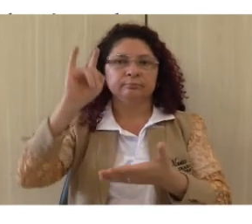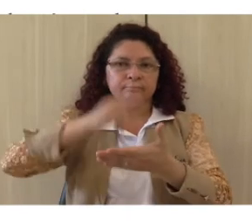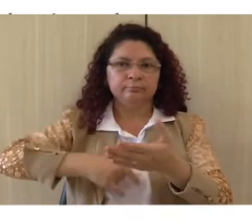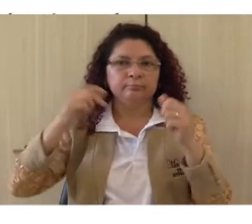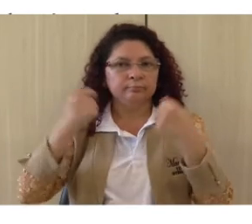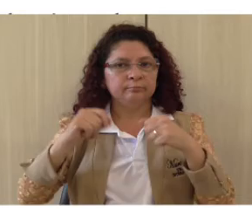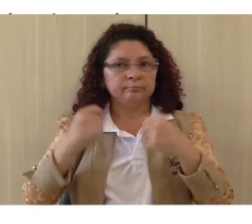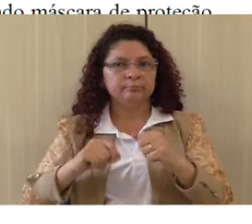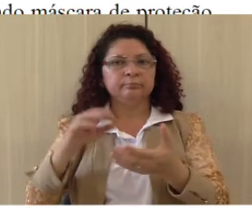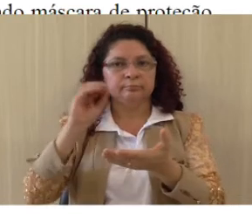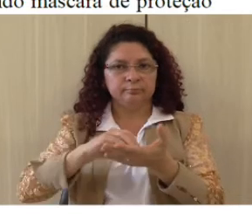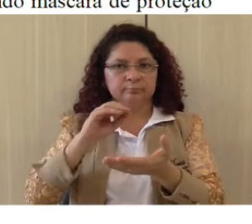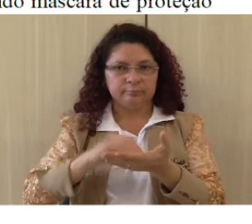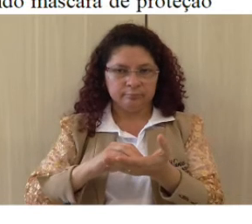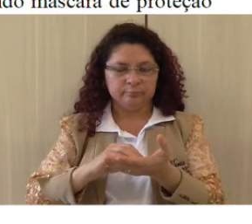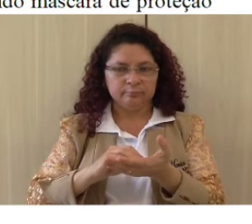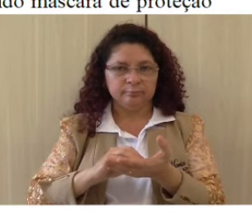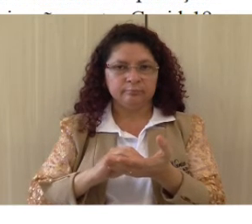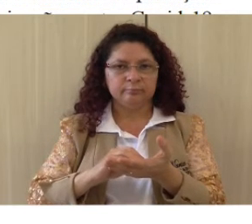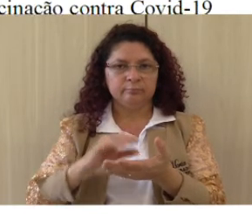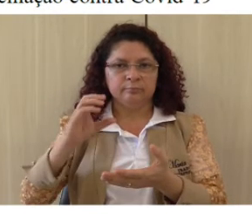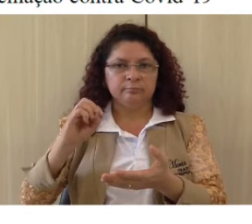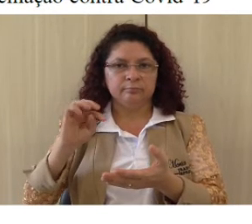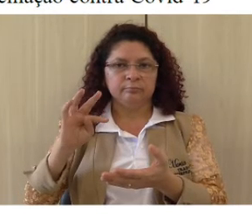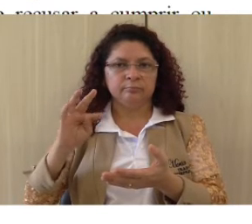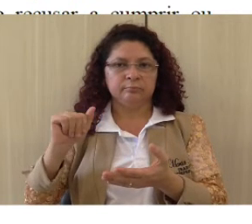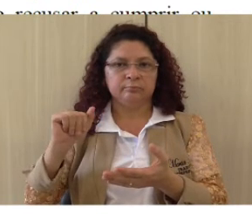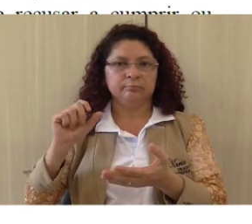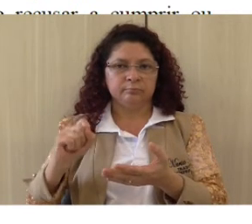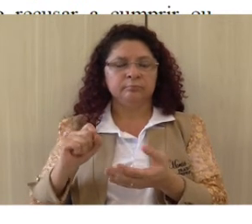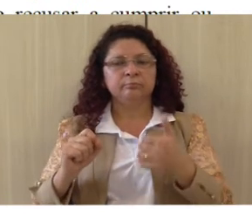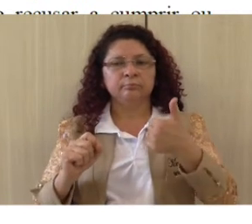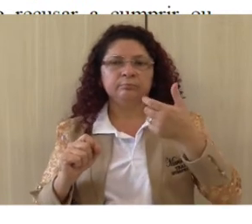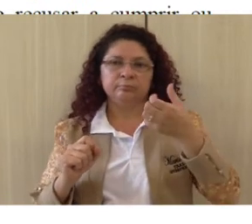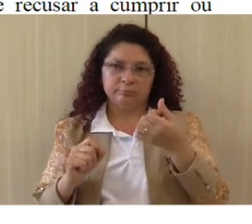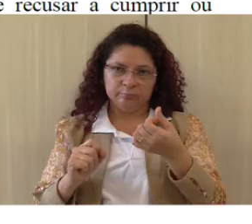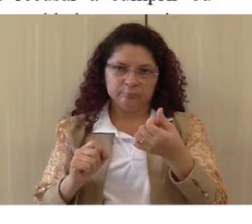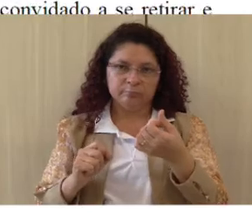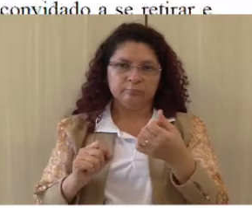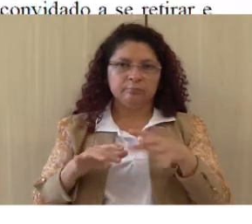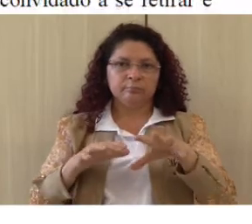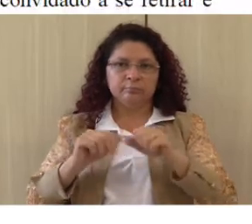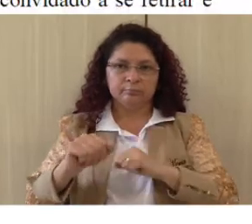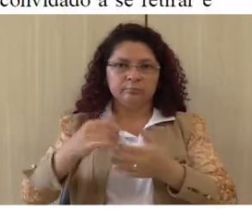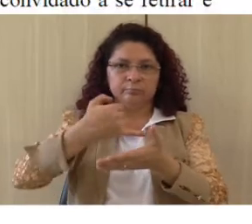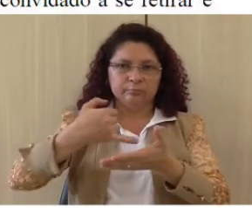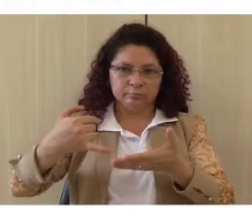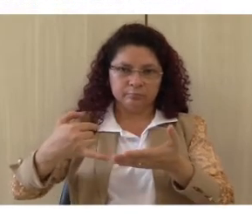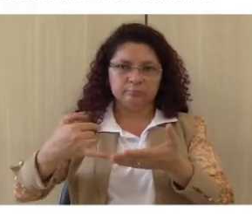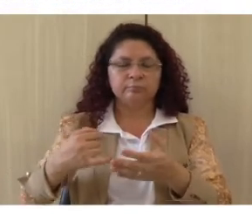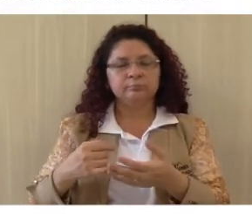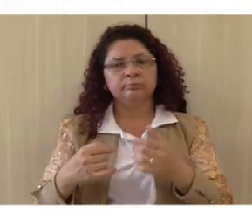para preenchimento das vagas do sistema de cota. Item 16, da habilitação de matrícula.